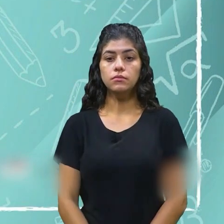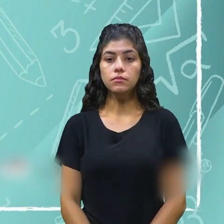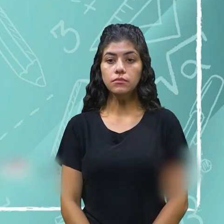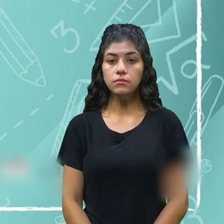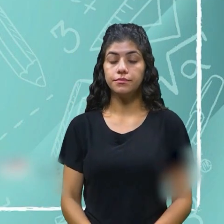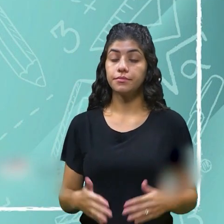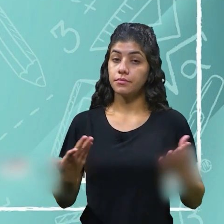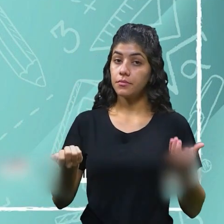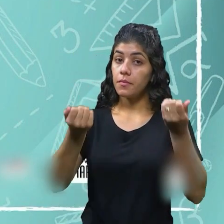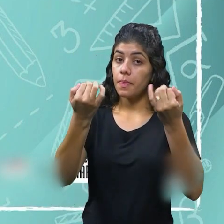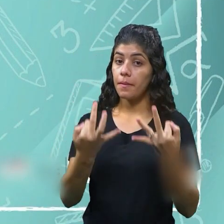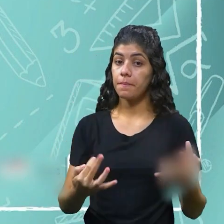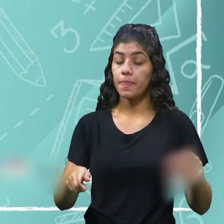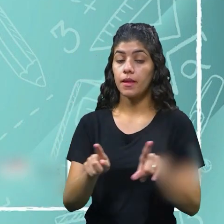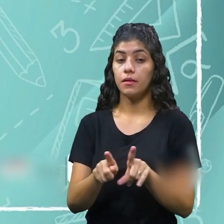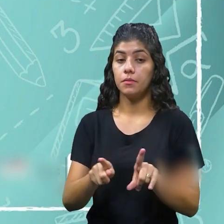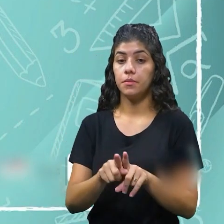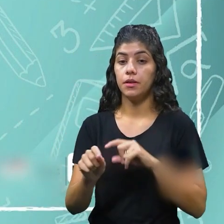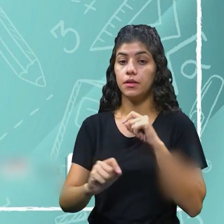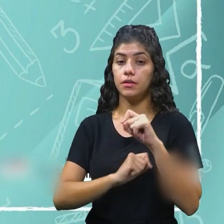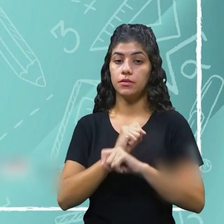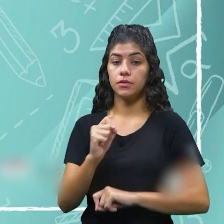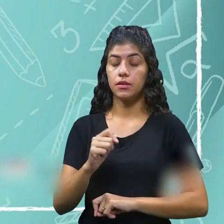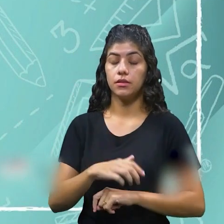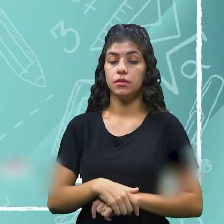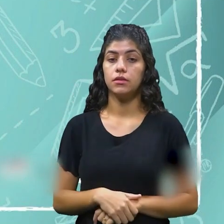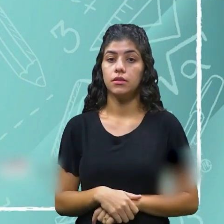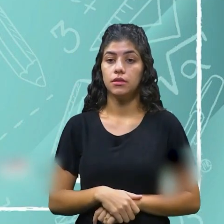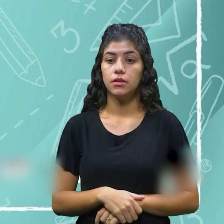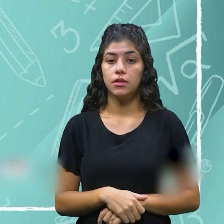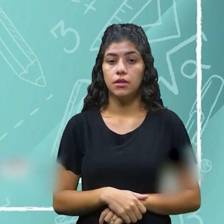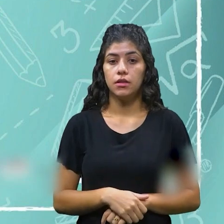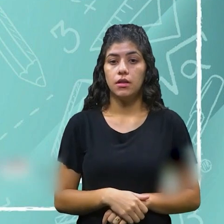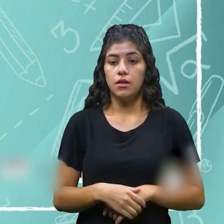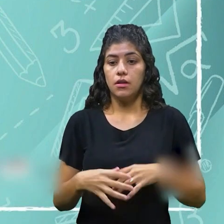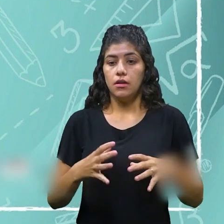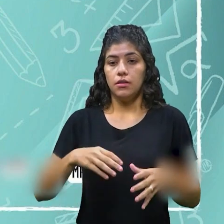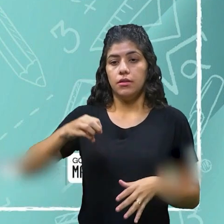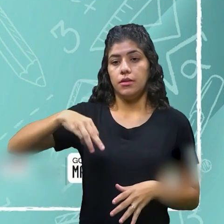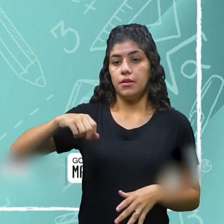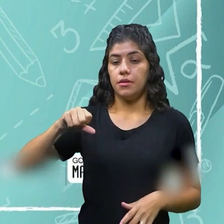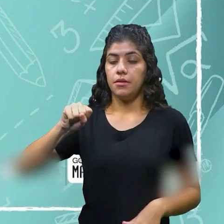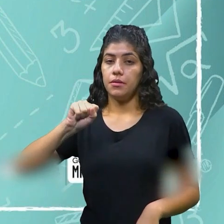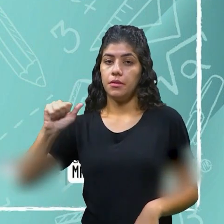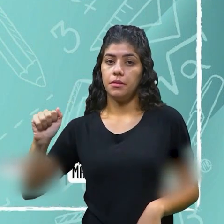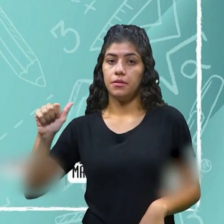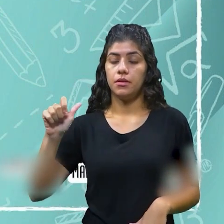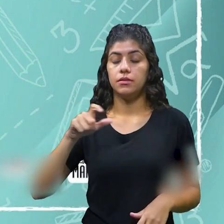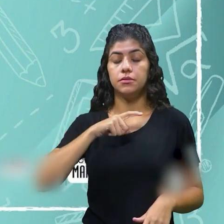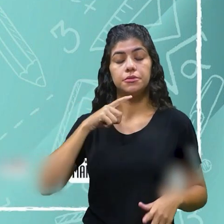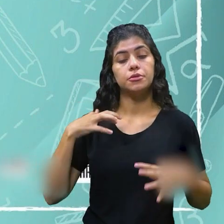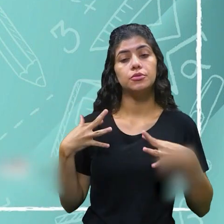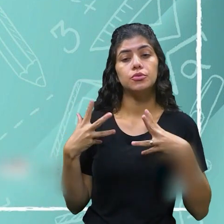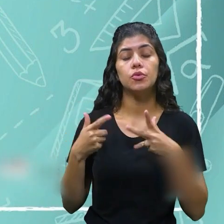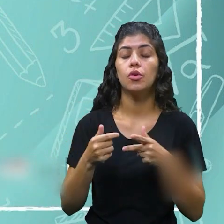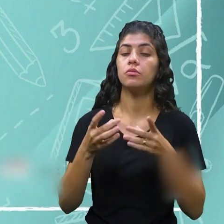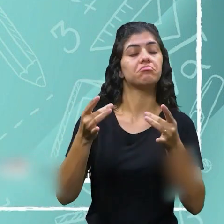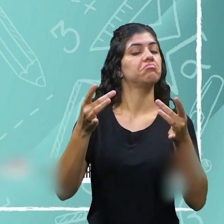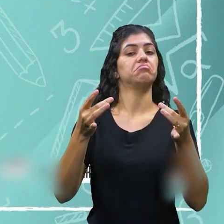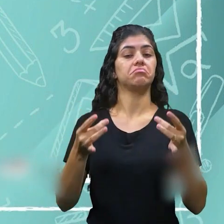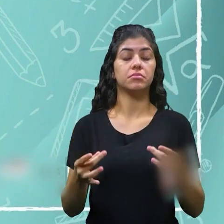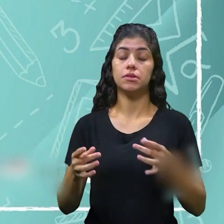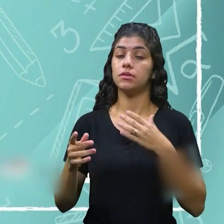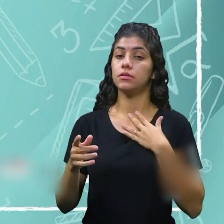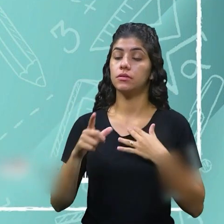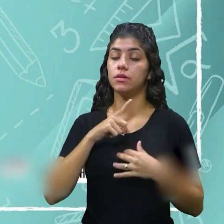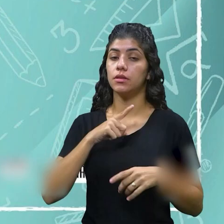E aí a gente fala agora um pouco sobre o sistema de partículas e centro de massa. Todo corpo que não pode ser descrito por